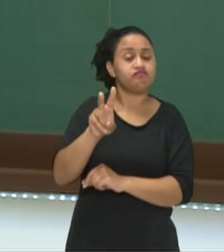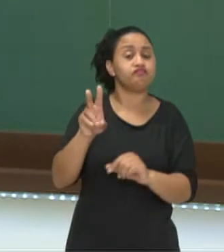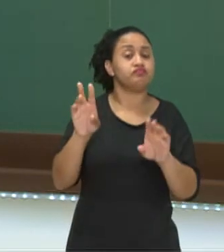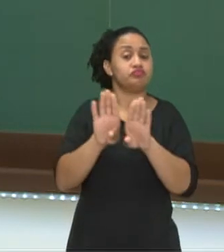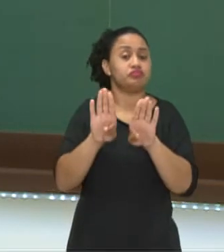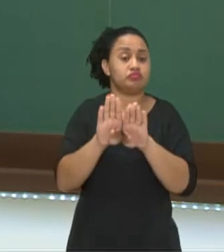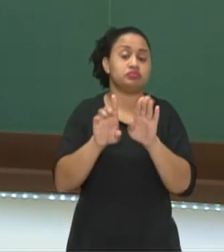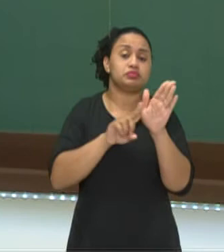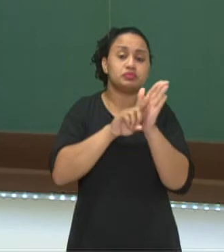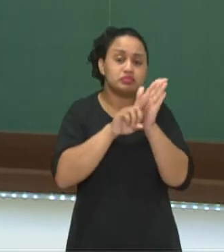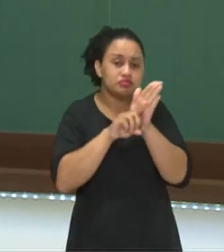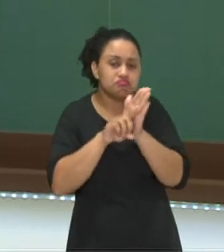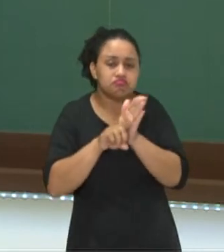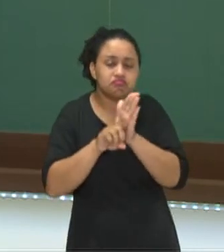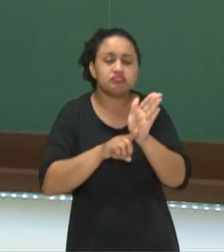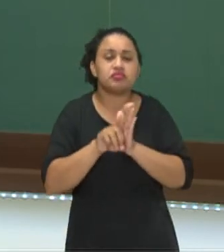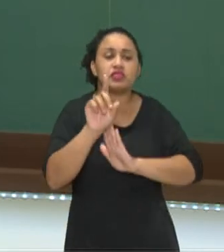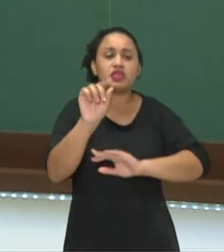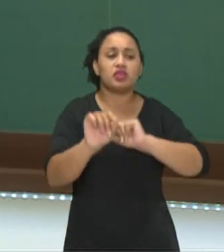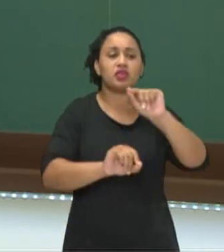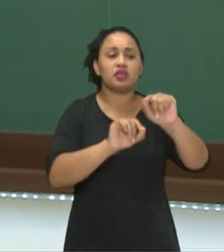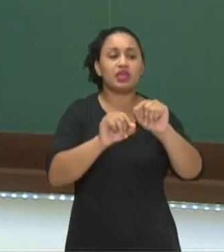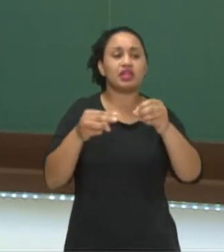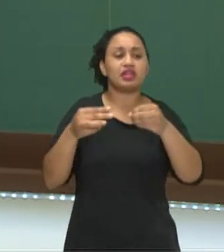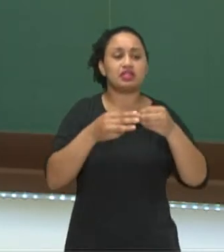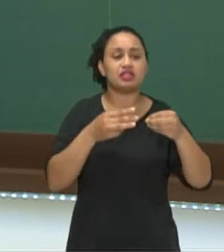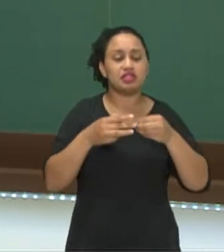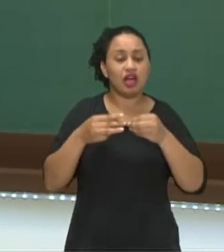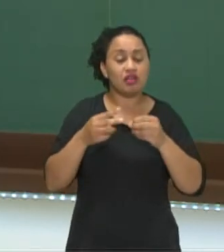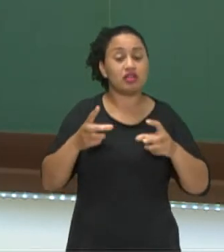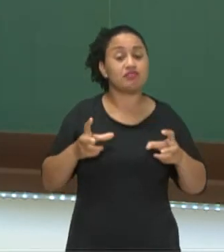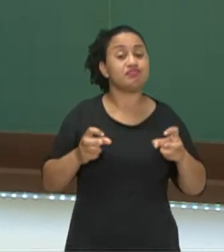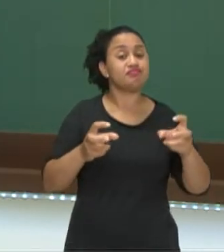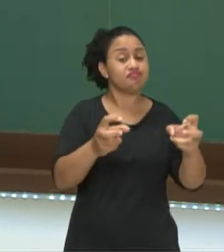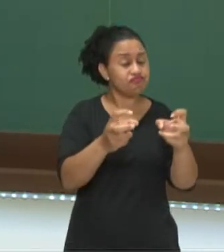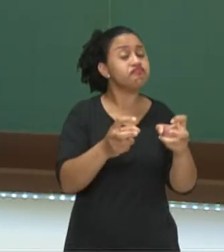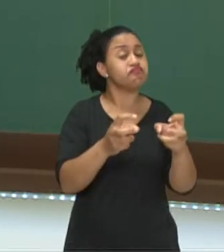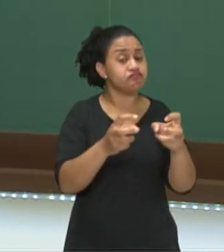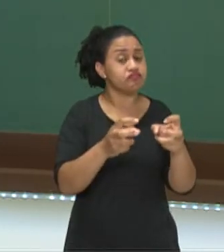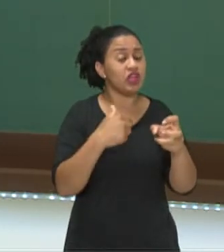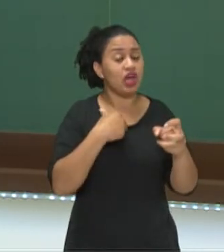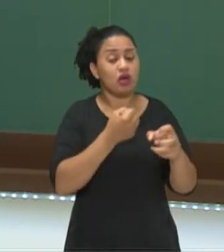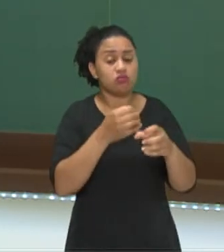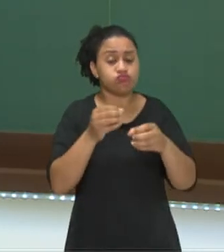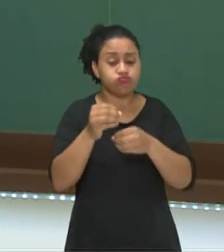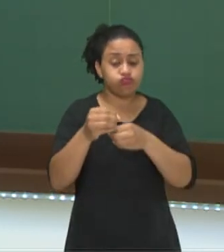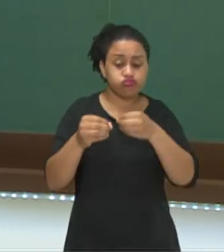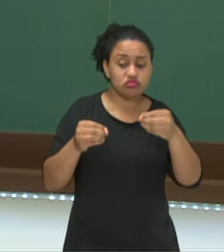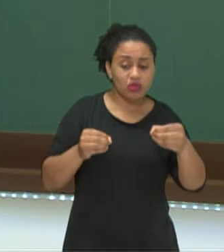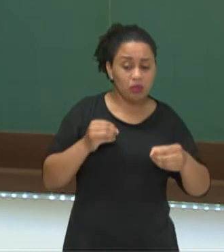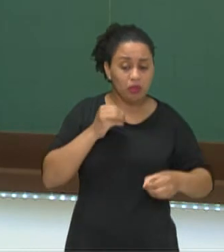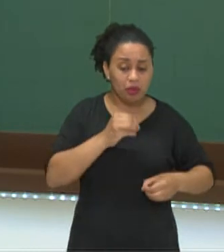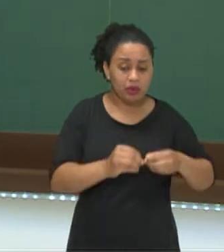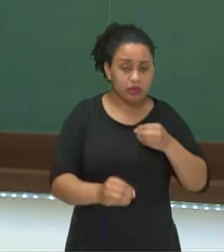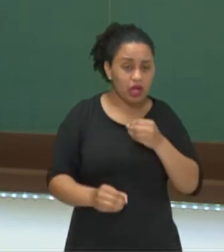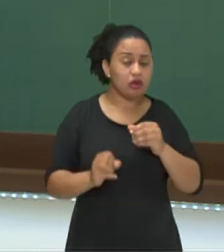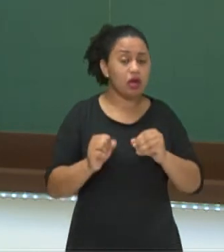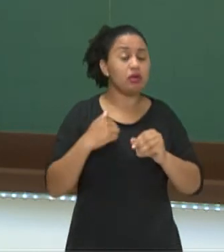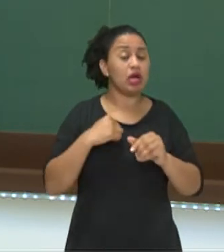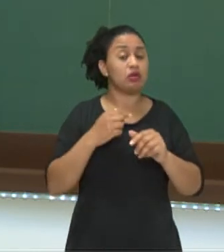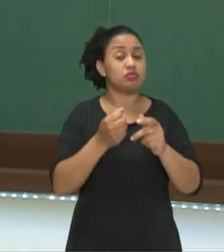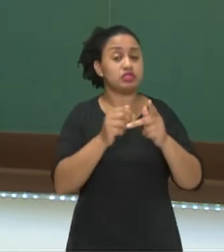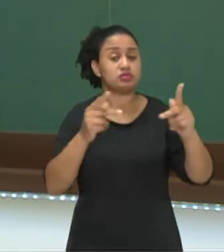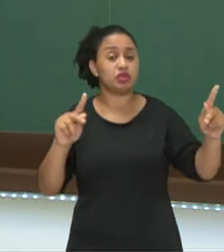sendo estudado a questão de células cancerígenas, certo? Tumores. Então, determinadas